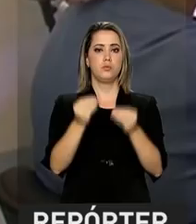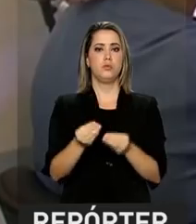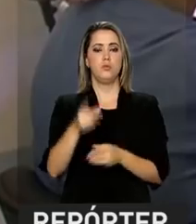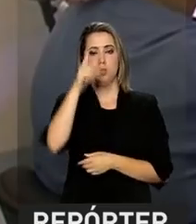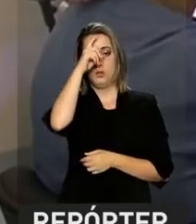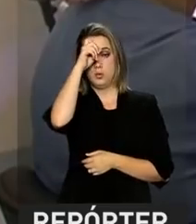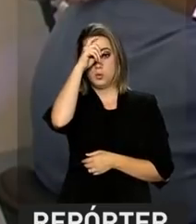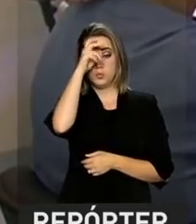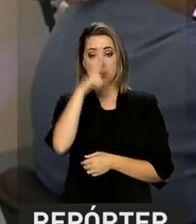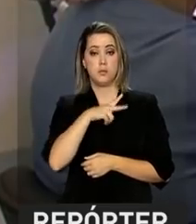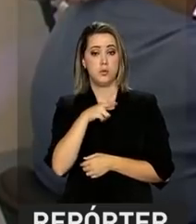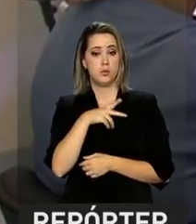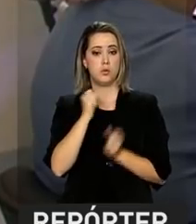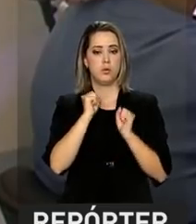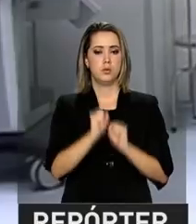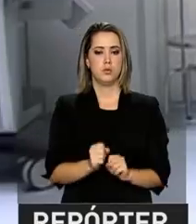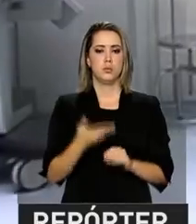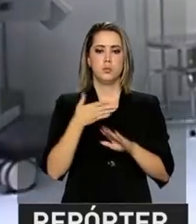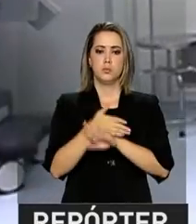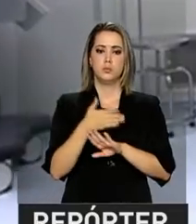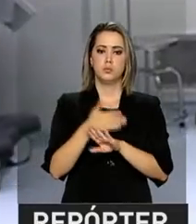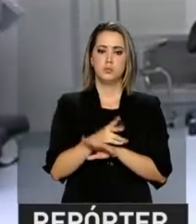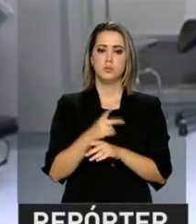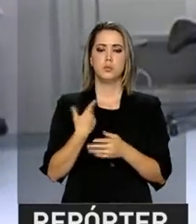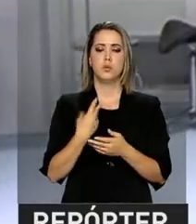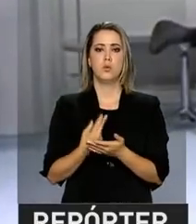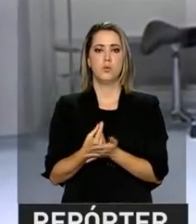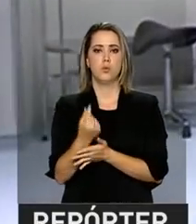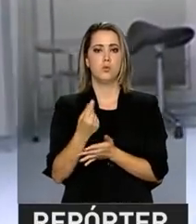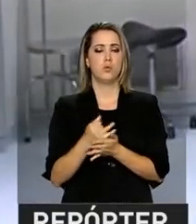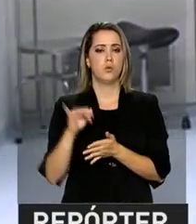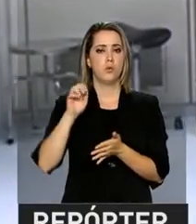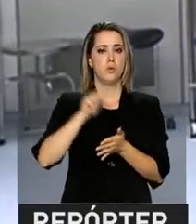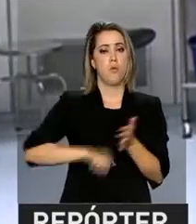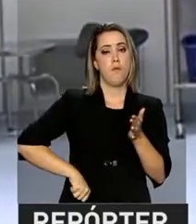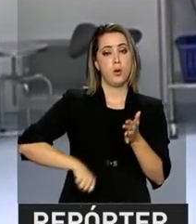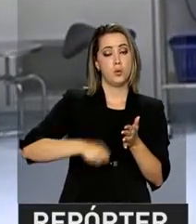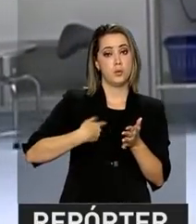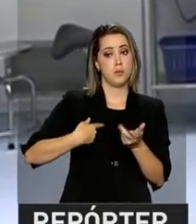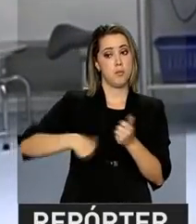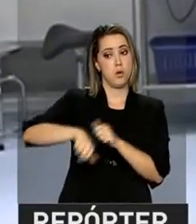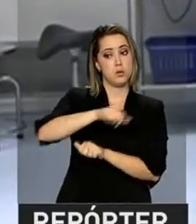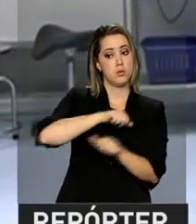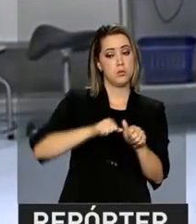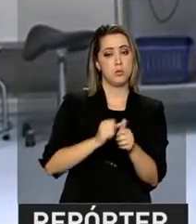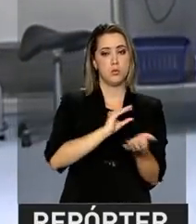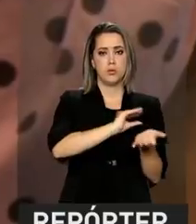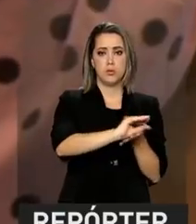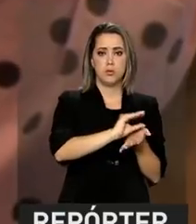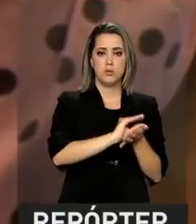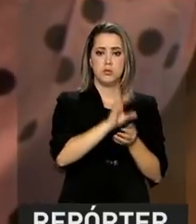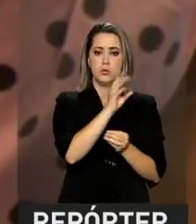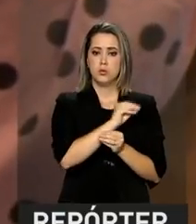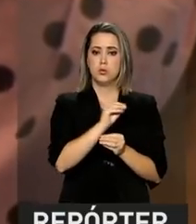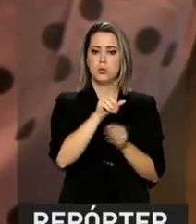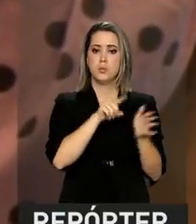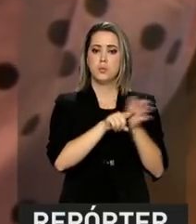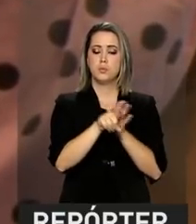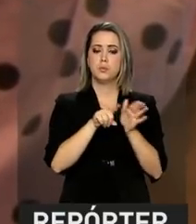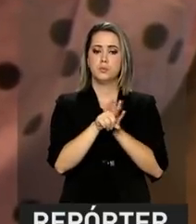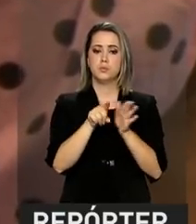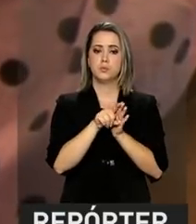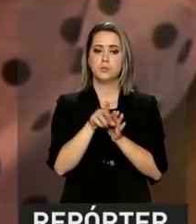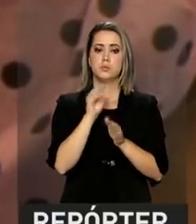hospitais particulares a possibilidade de investir o valor dos impostos que devem ser pagos ao governo federal em pesquisa